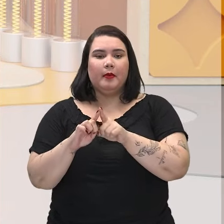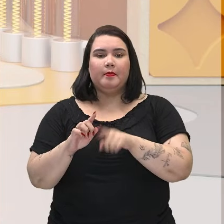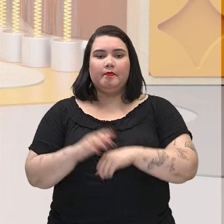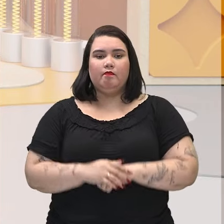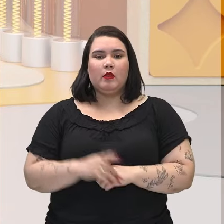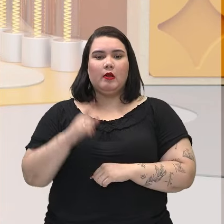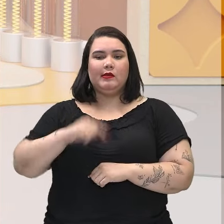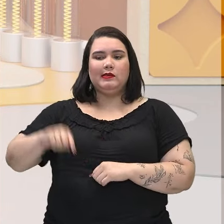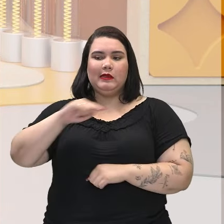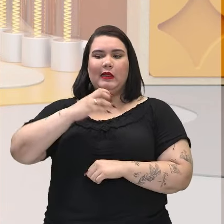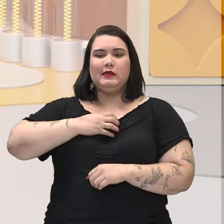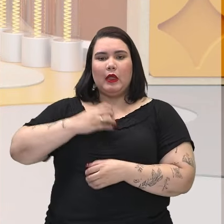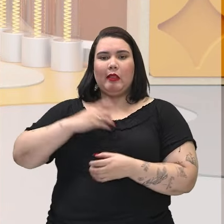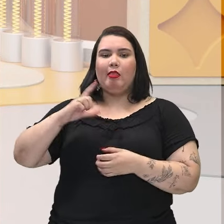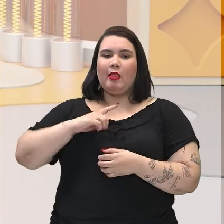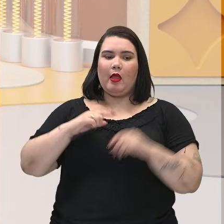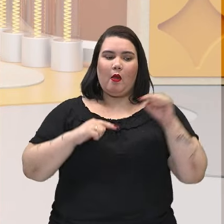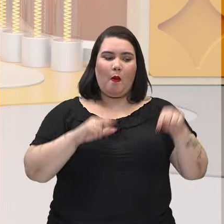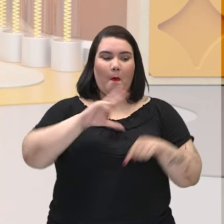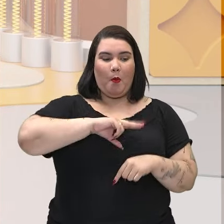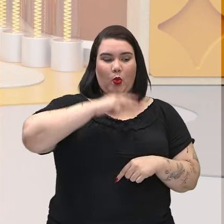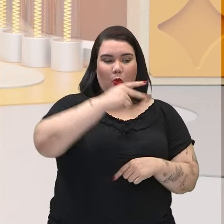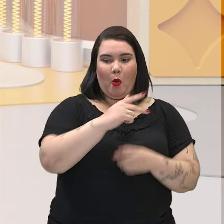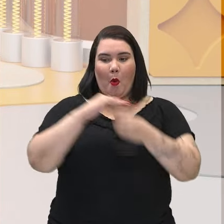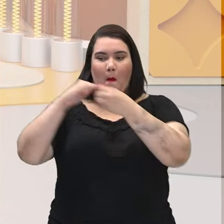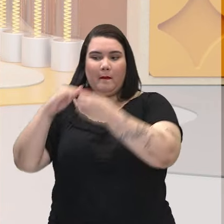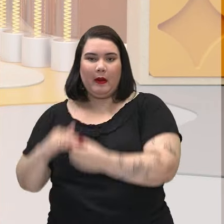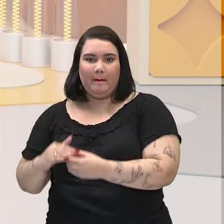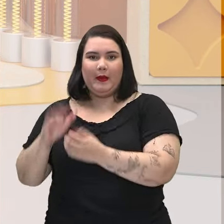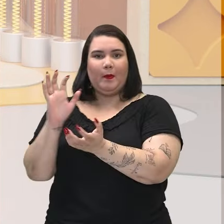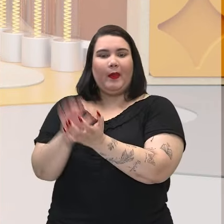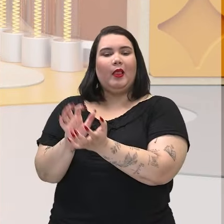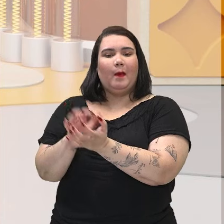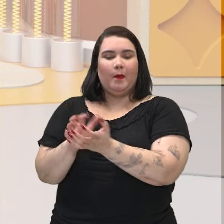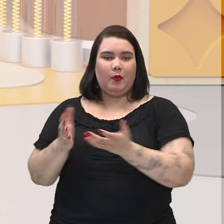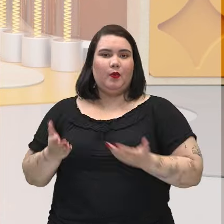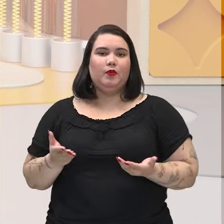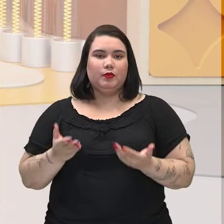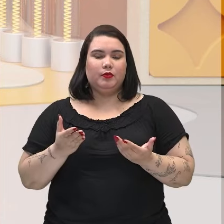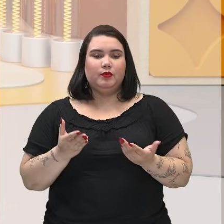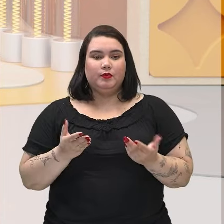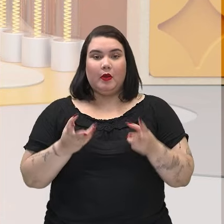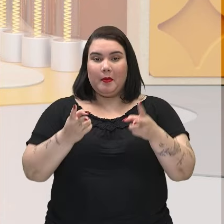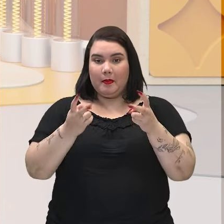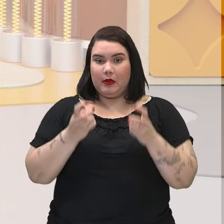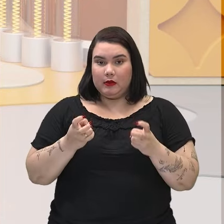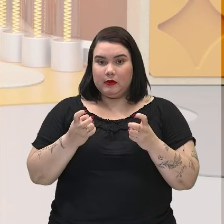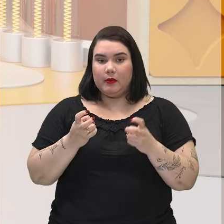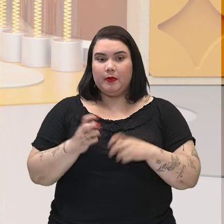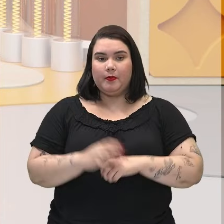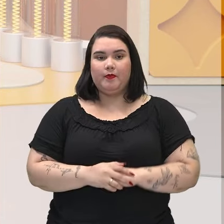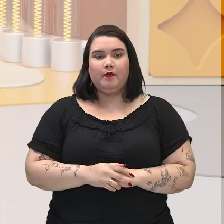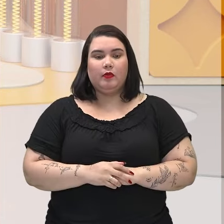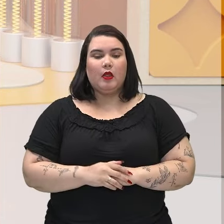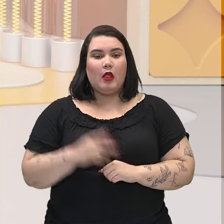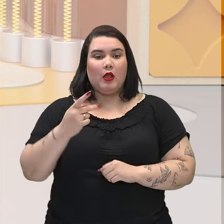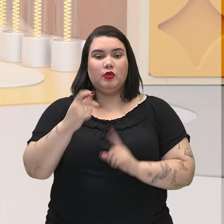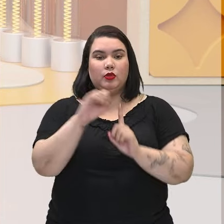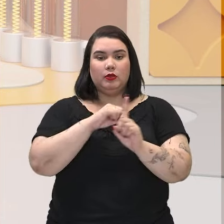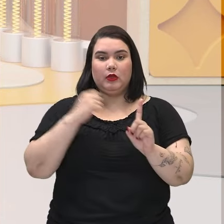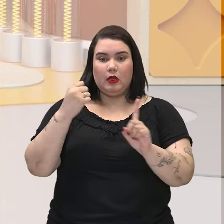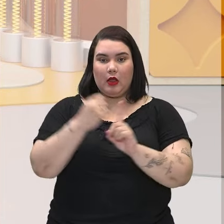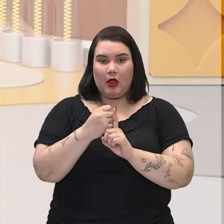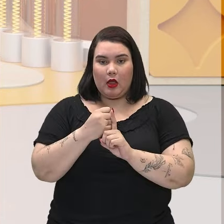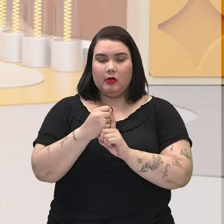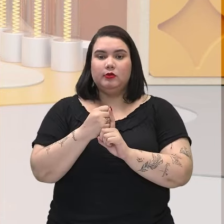se sentiam oprimidos pelo domínio colonial português. Observa que nós estamos falando setores médios da camada social